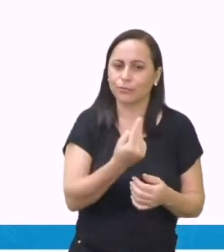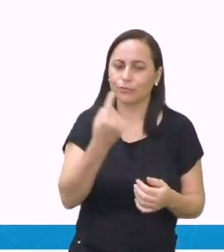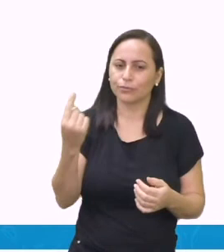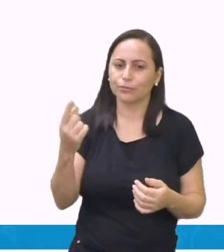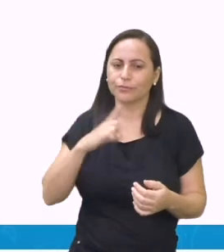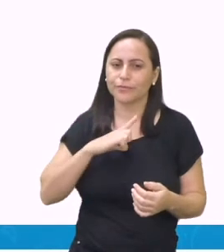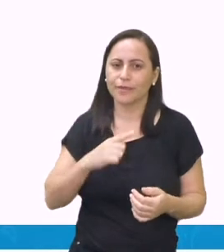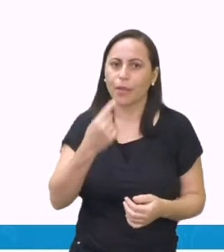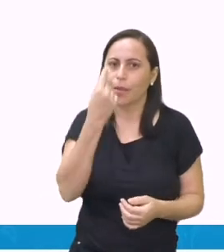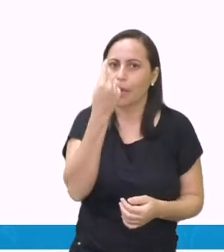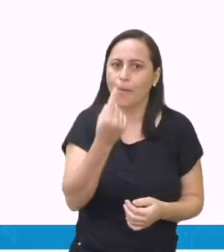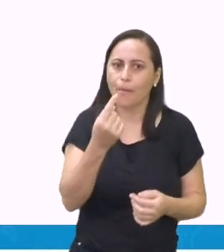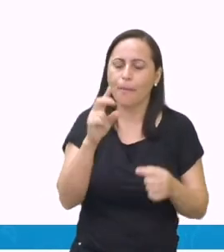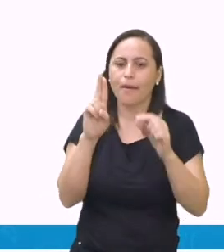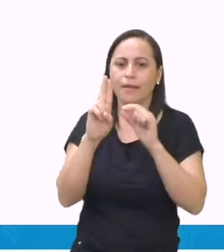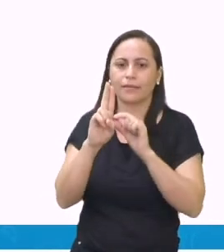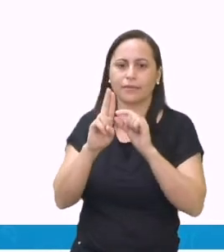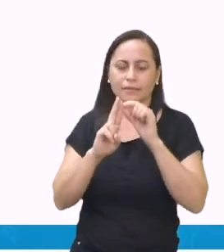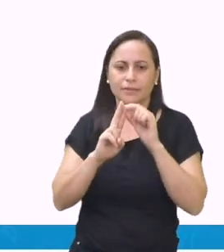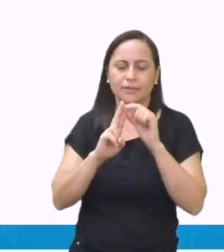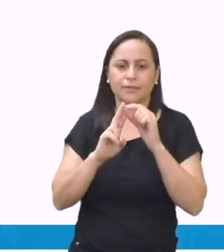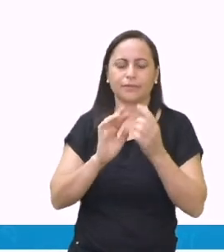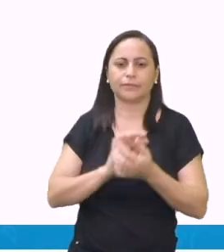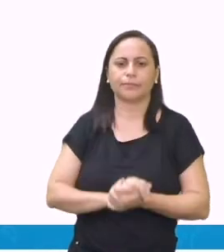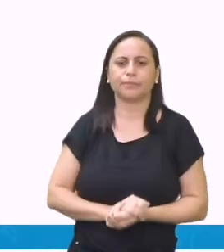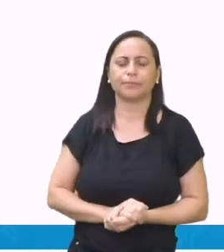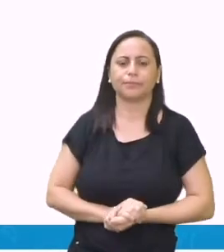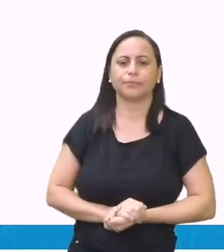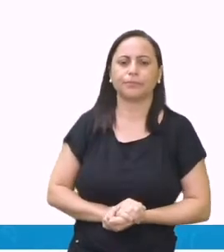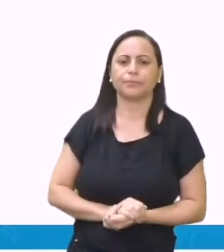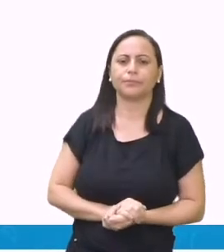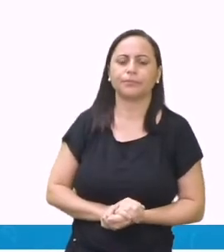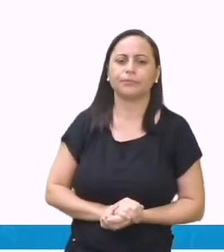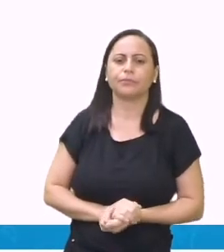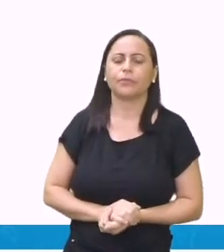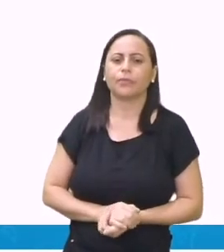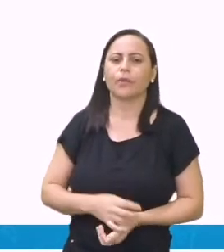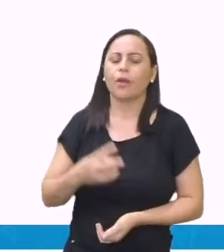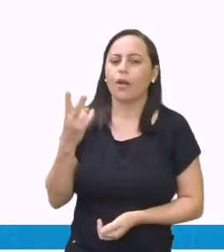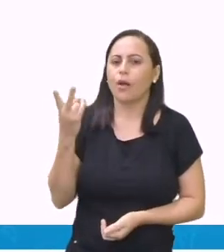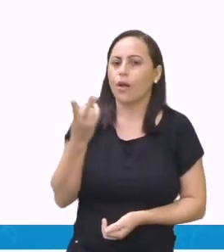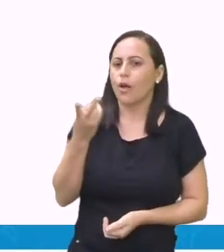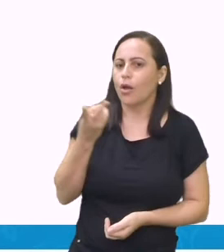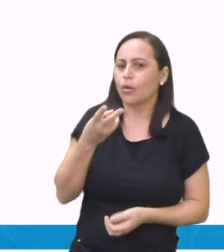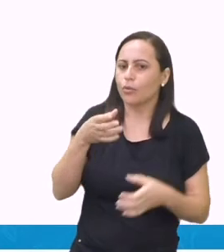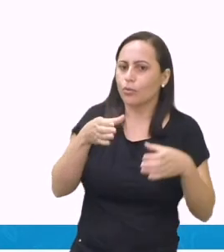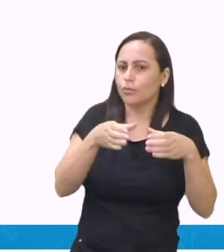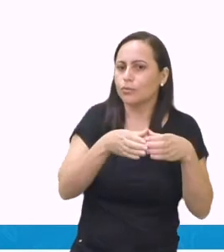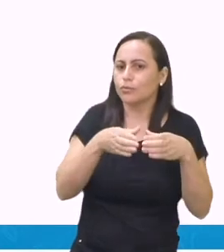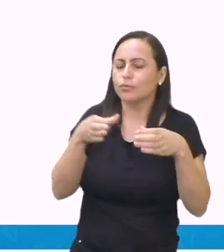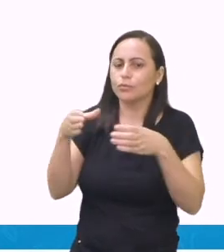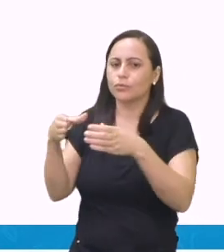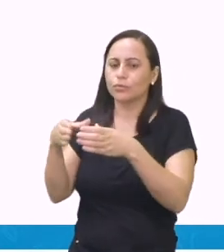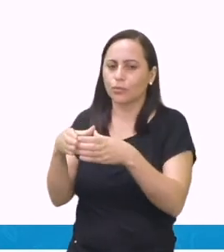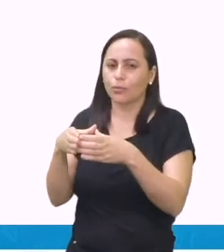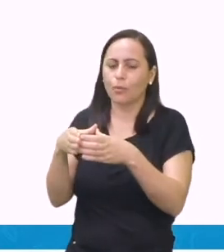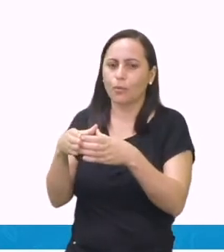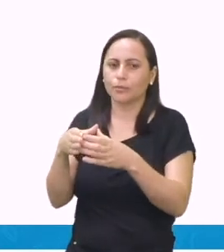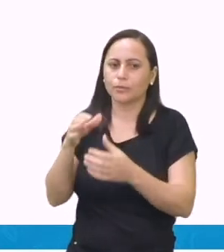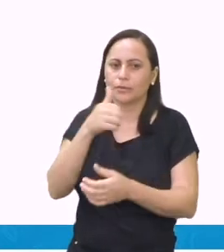ó. Dezena, unidade. Eu tenho 2 amarradinhos com 10 cada